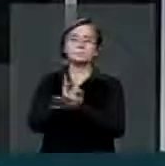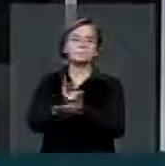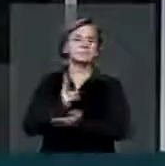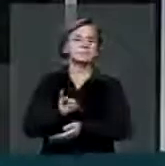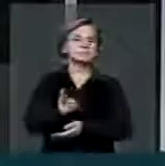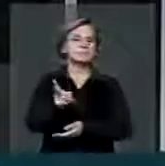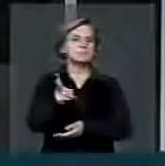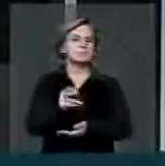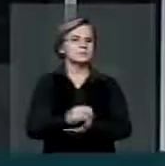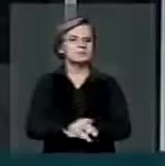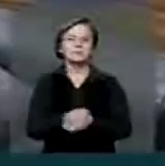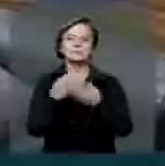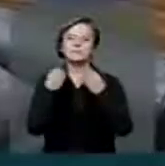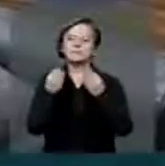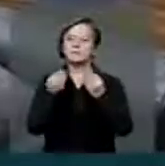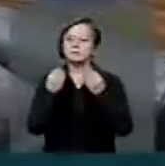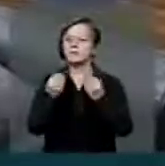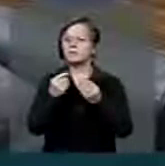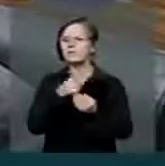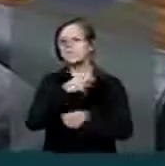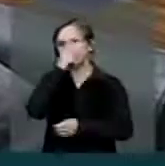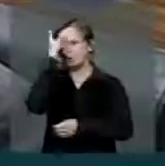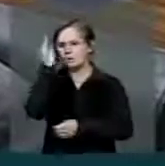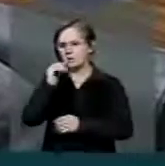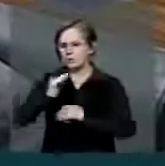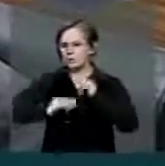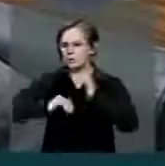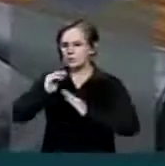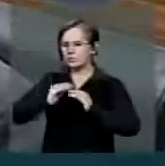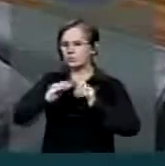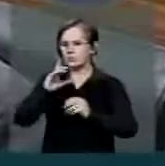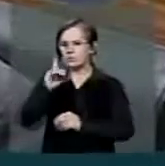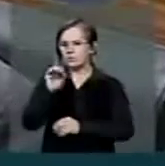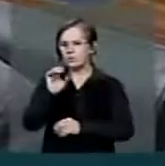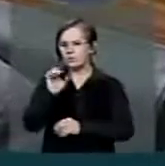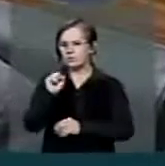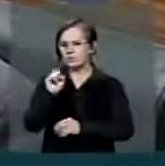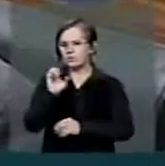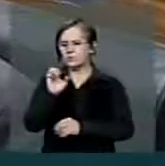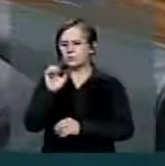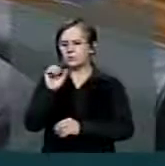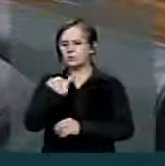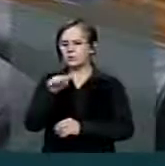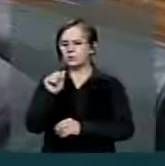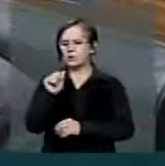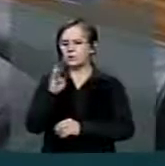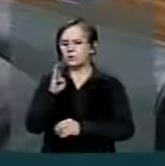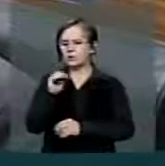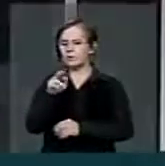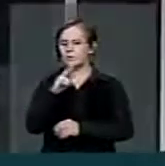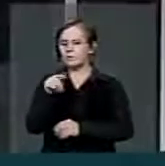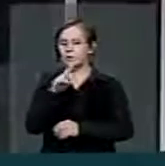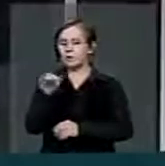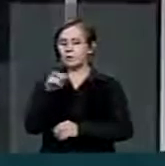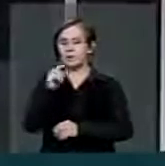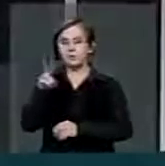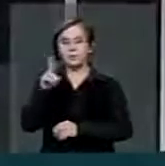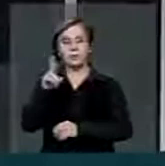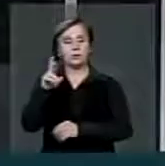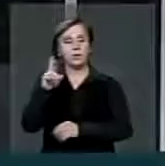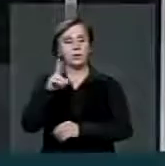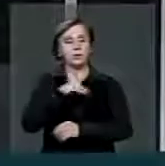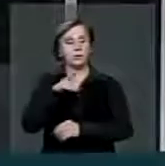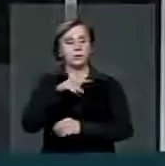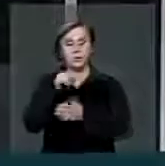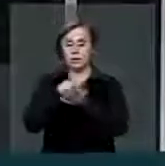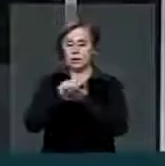Perdem o cargo de desembargador, mas são aposentados e levam. Mas que crime de corrupção é esse? Que a